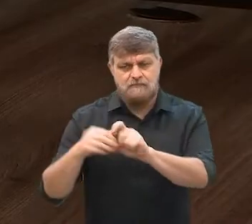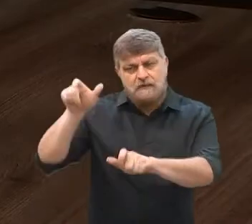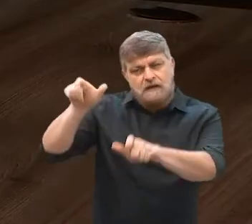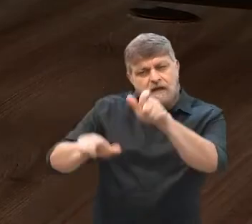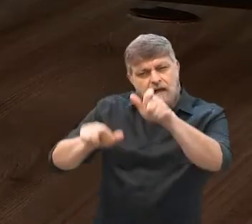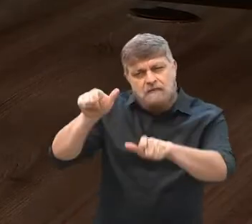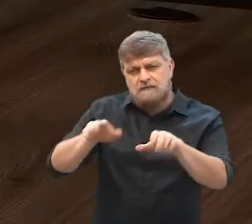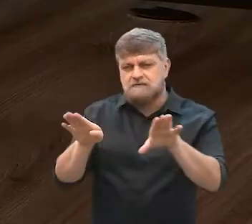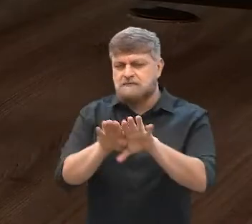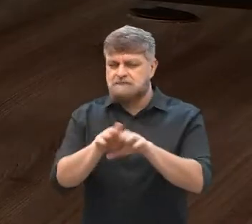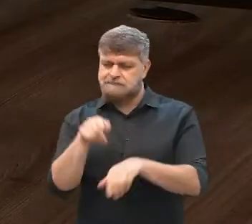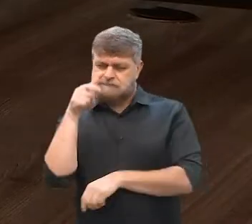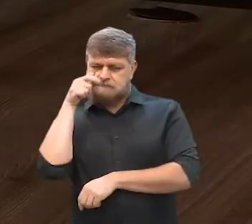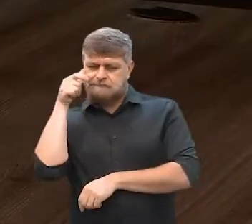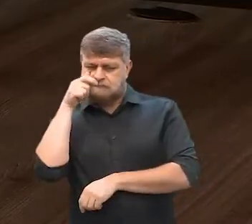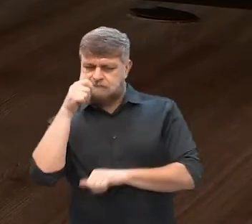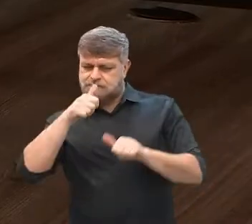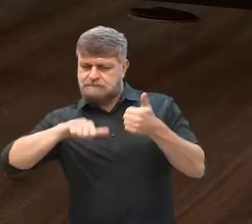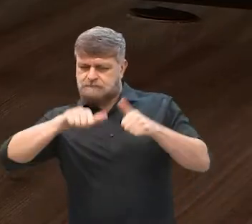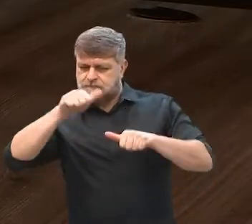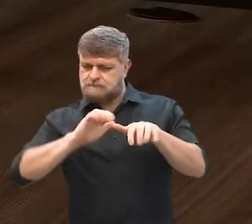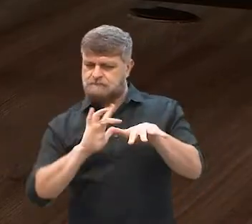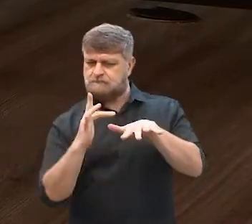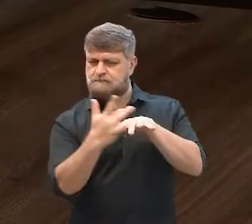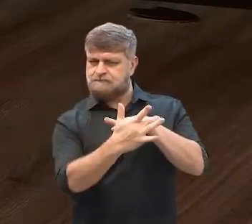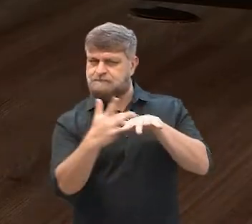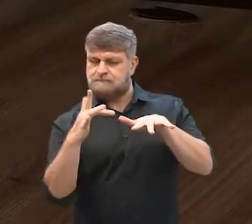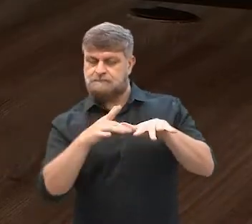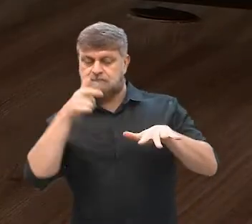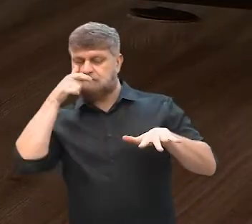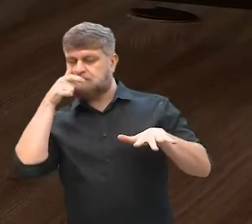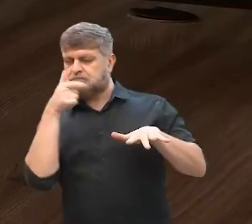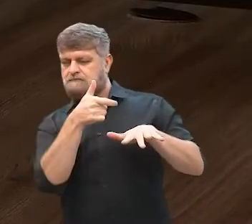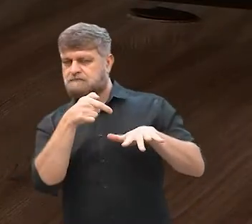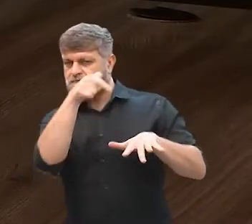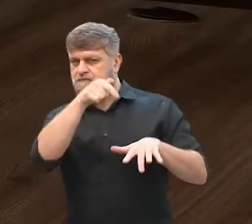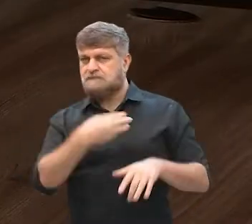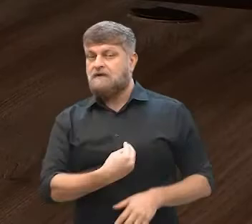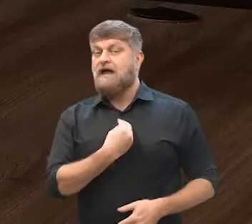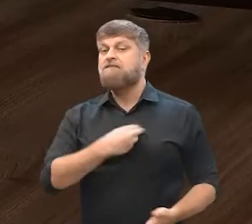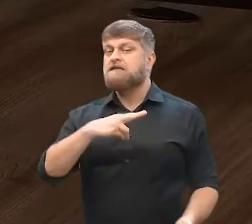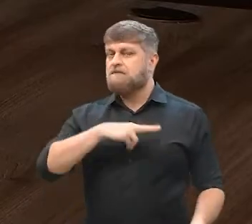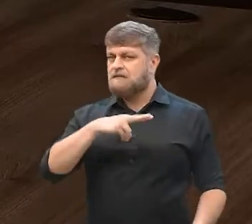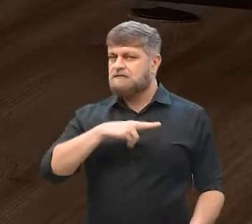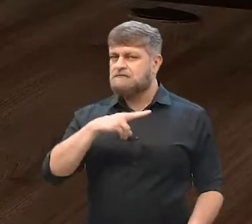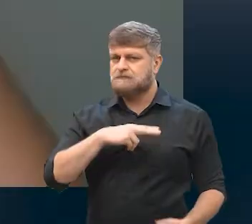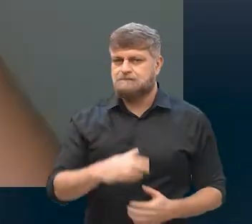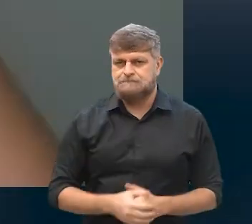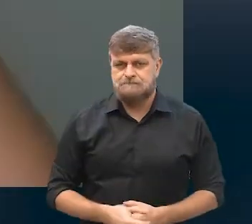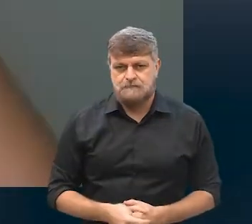pessoas também observam, no caso das redes sociais, o que a pessoa faz na vida particular.